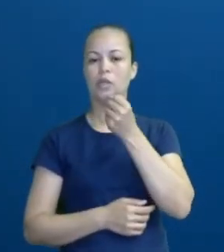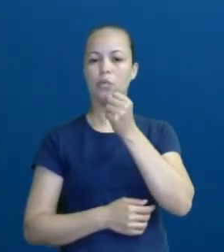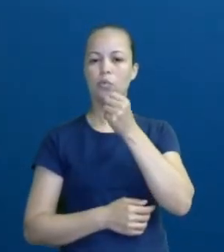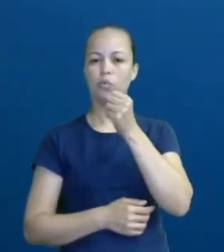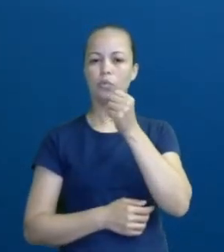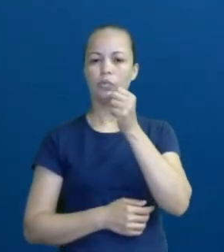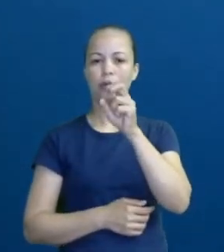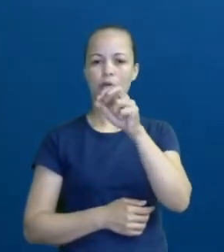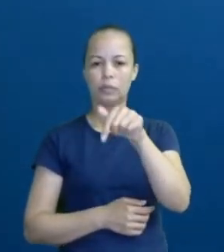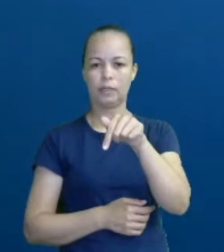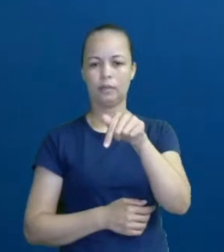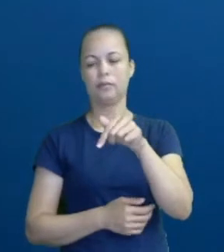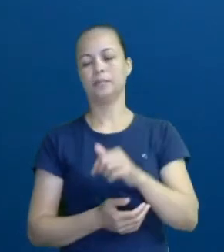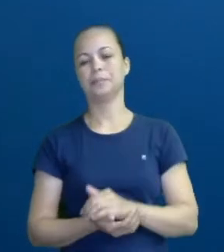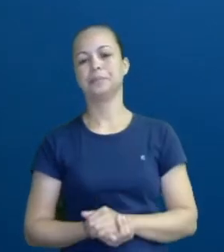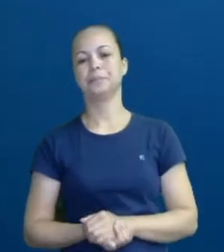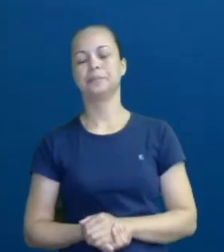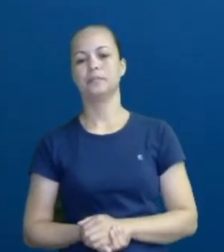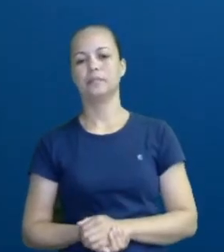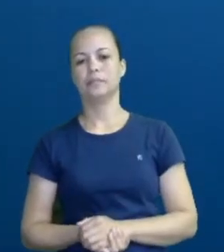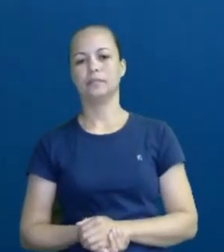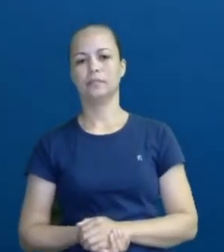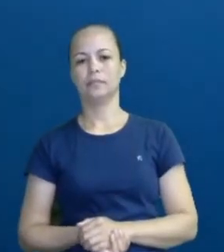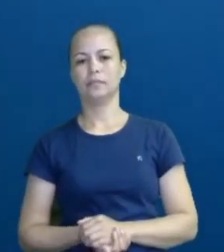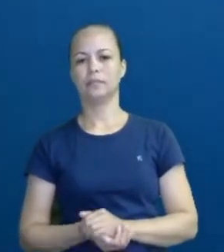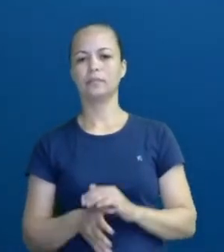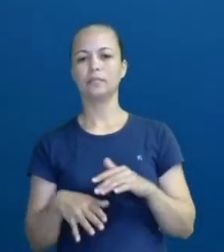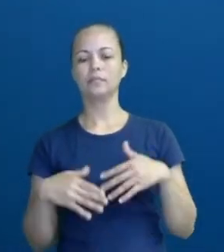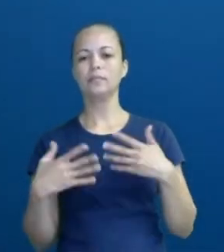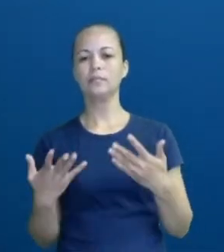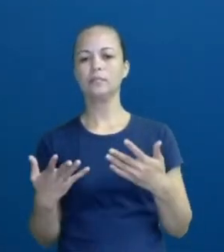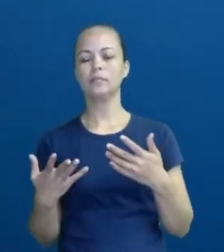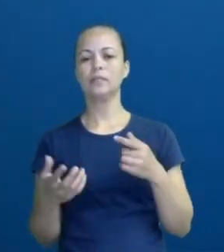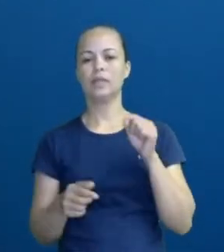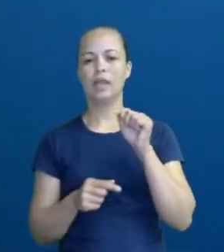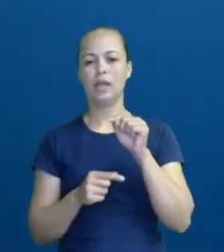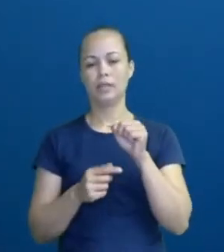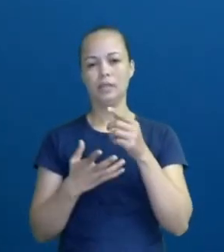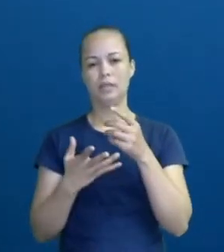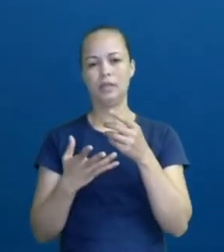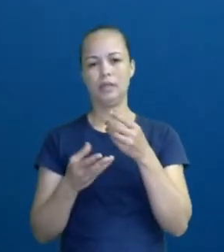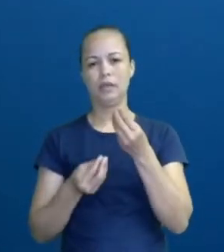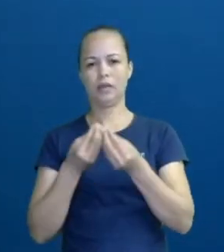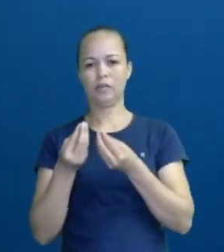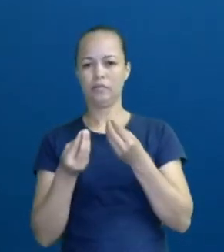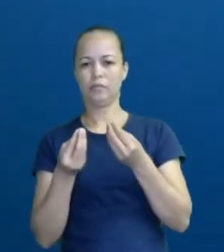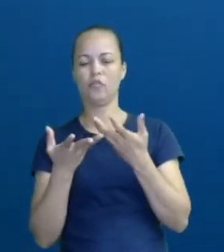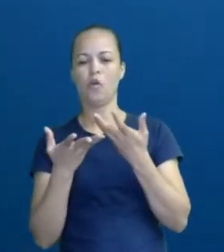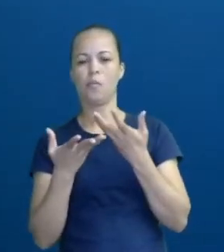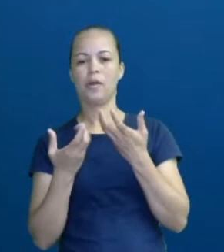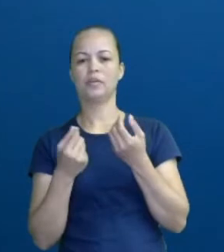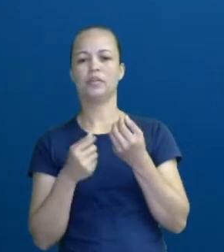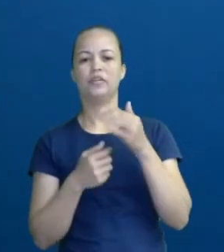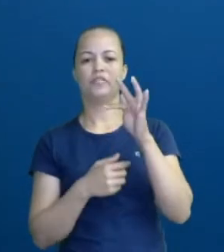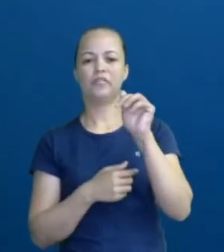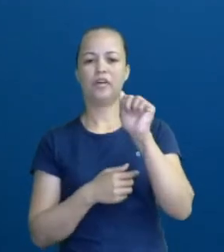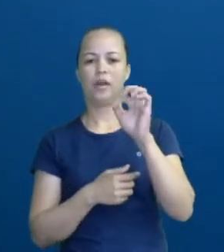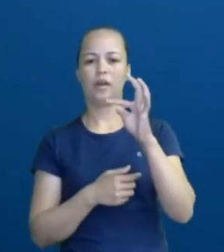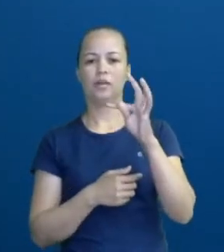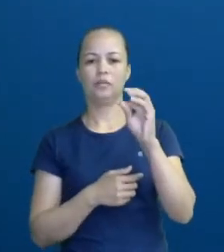7. Ok? Então, essa aqui é a minha forma fatorada. De que